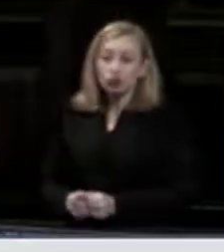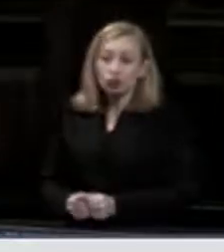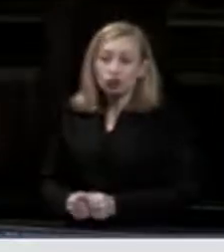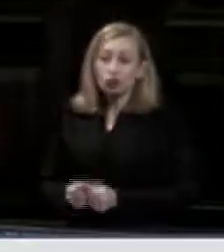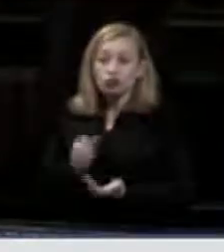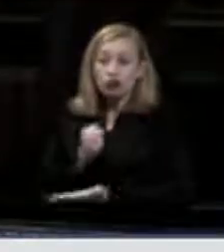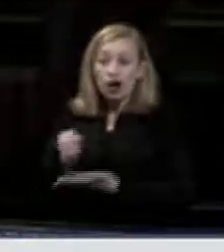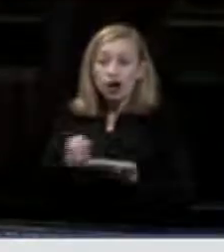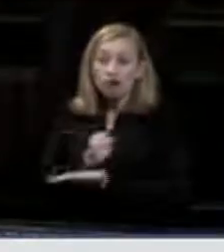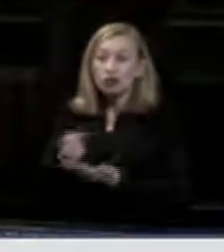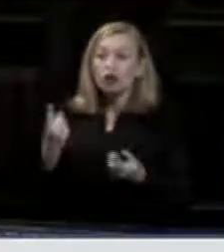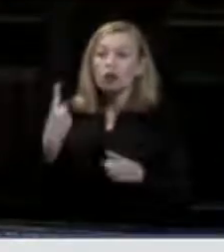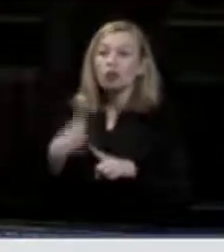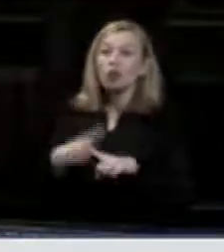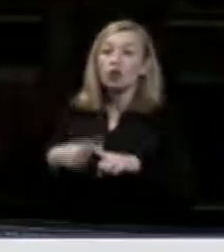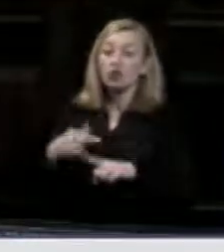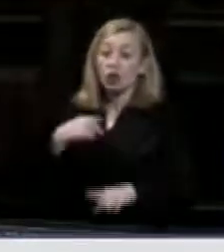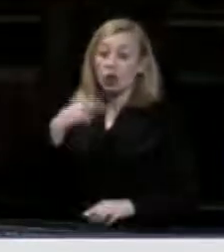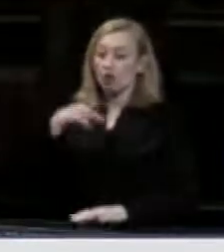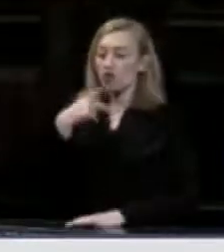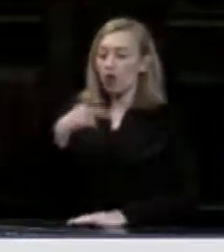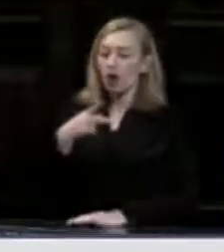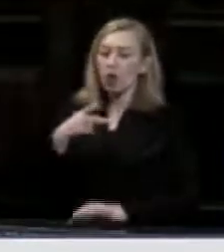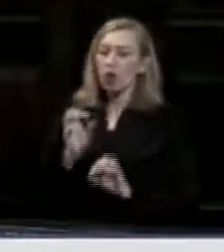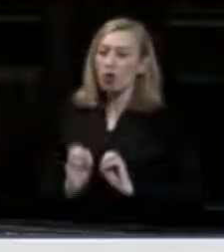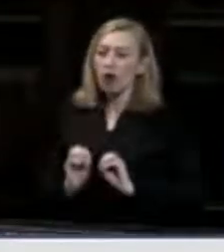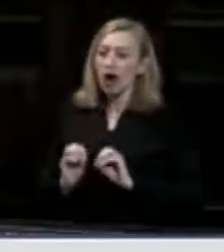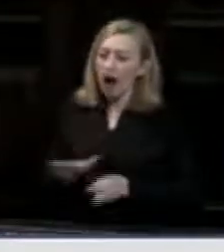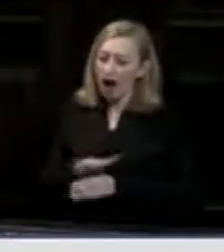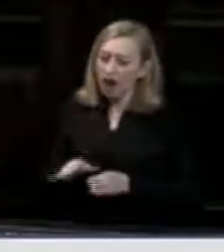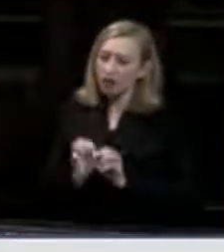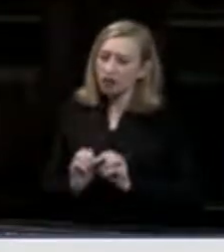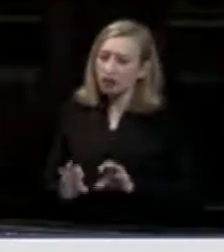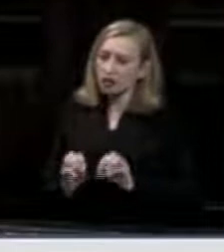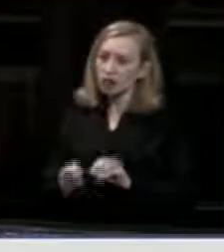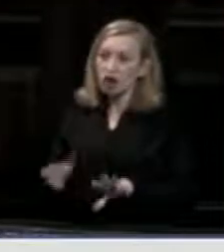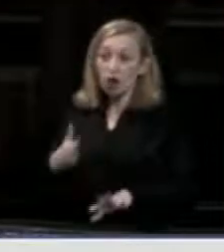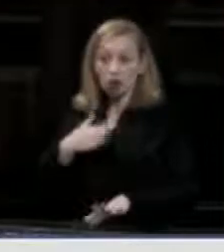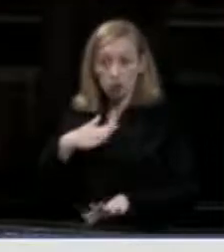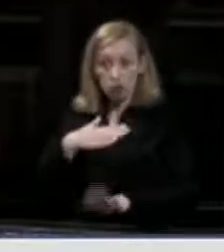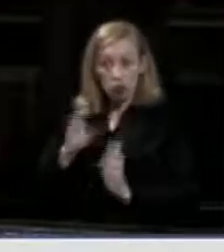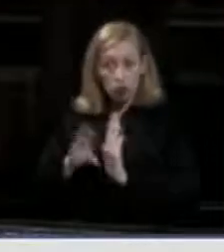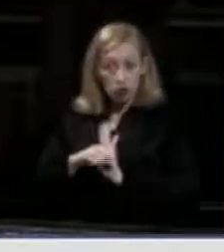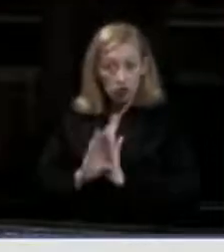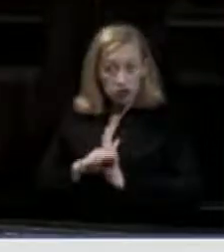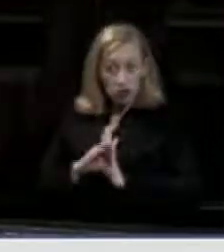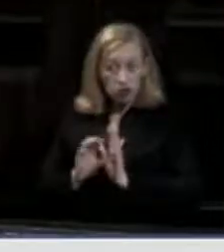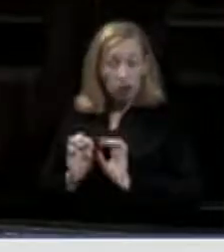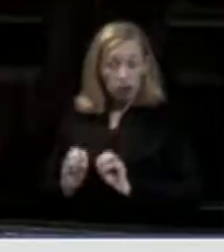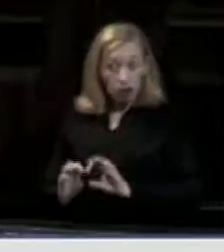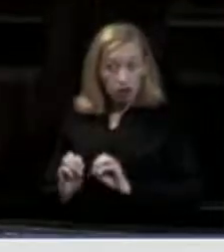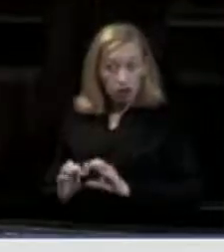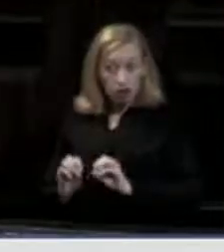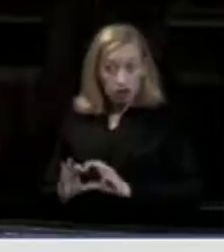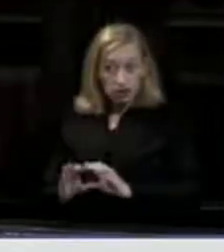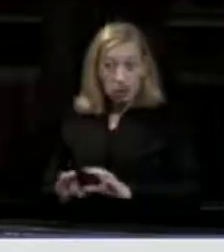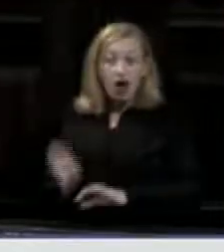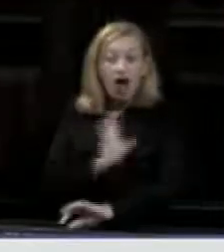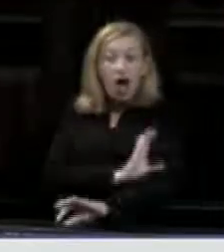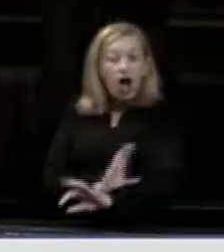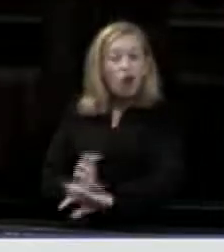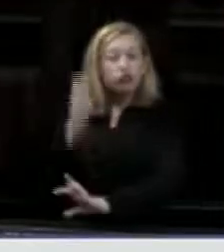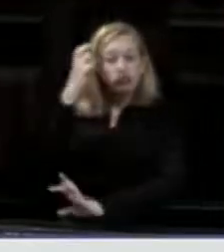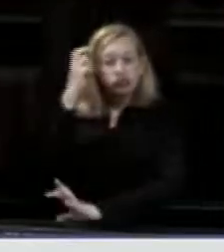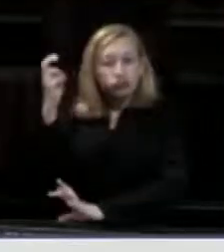Porque quando falo educação, senhor presidente, no meu conceito de educação, a